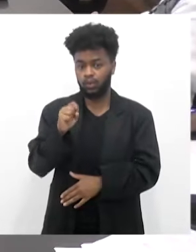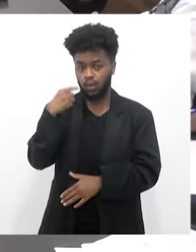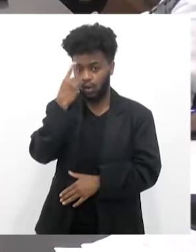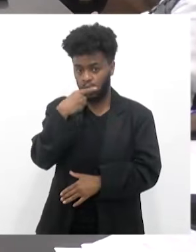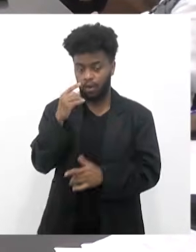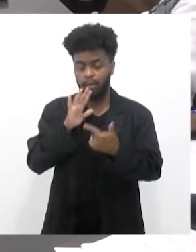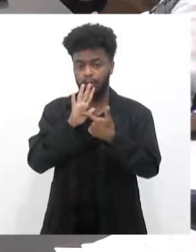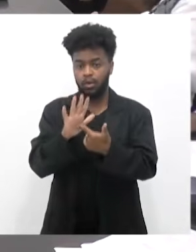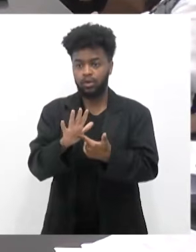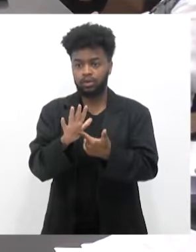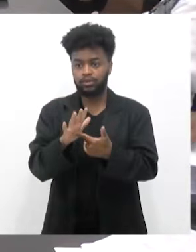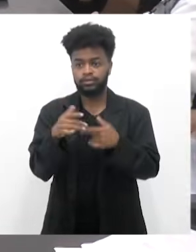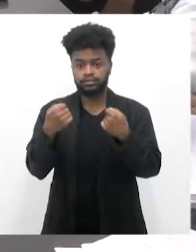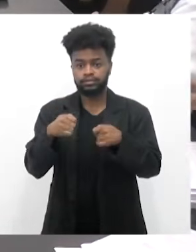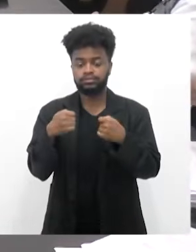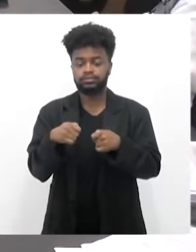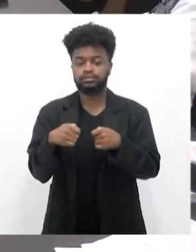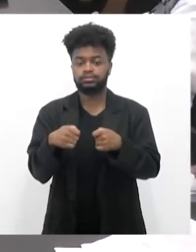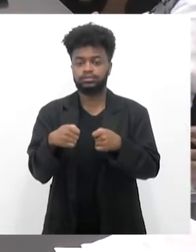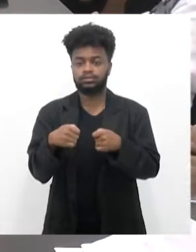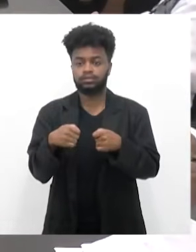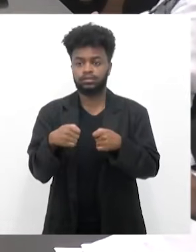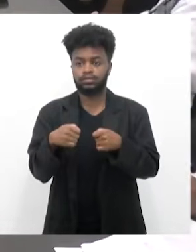Exatamente. definir.